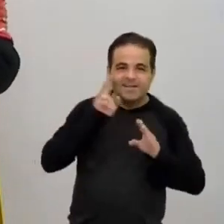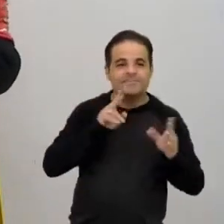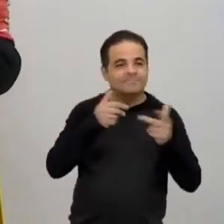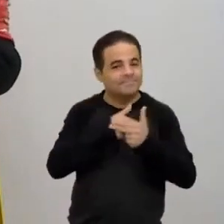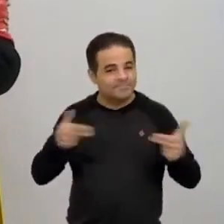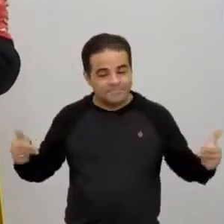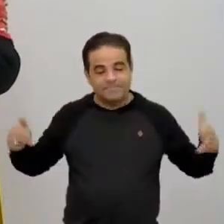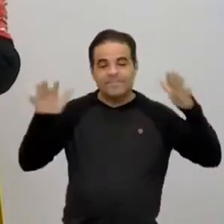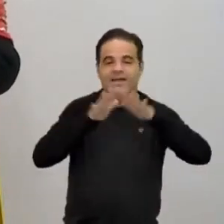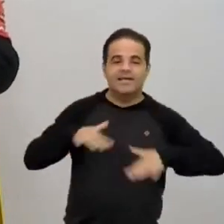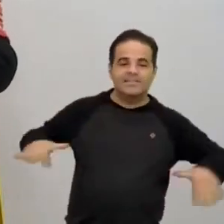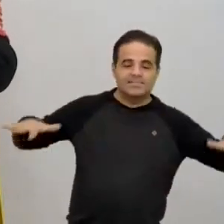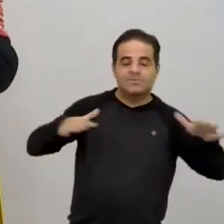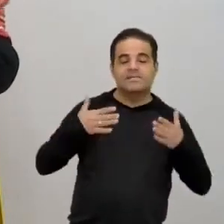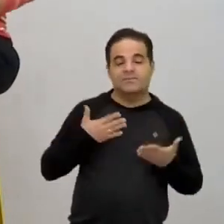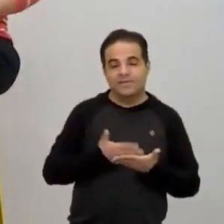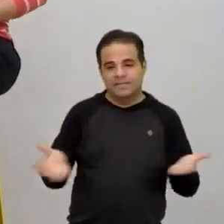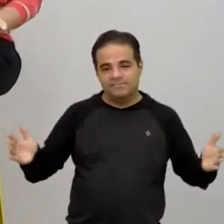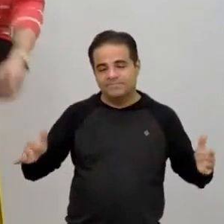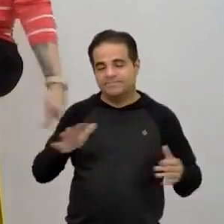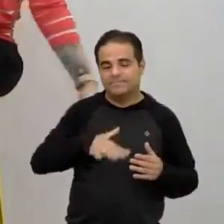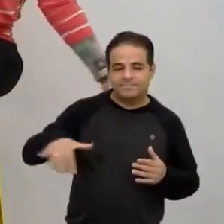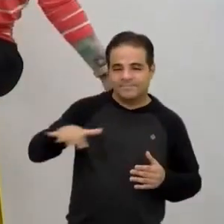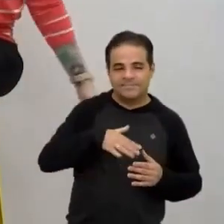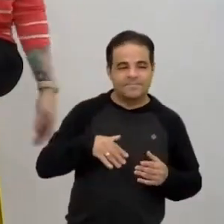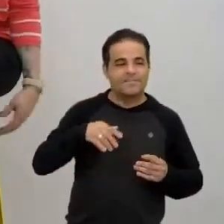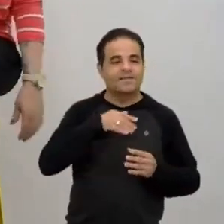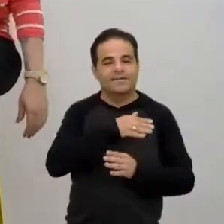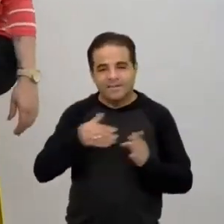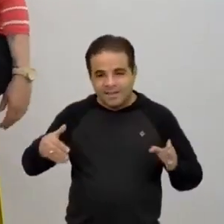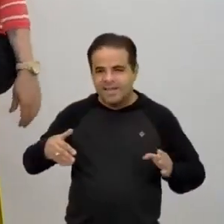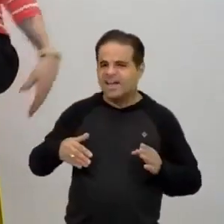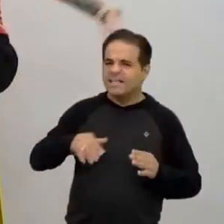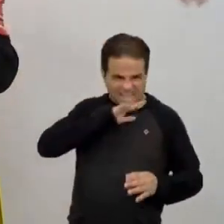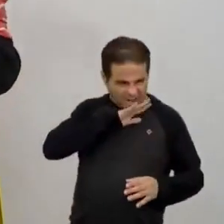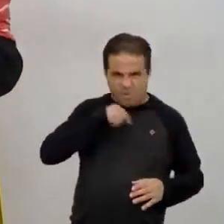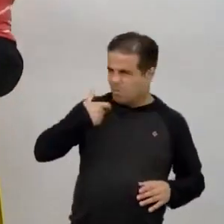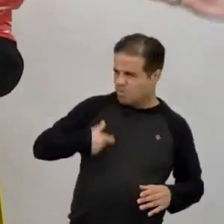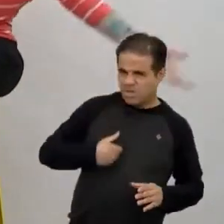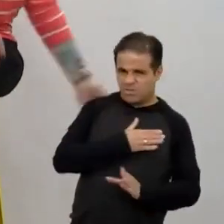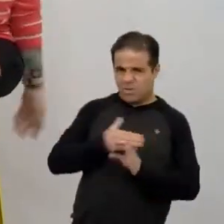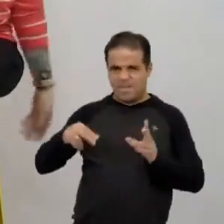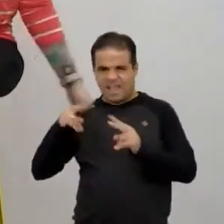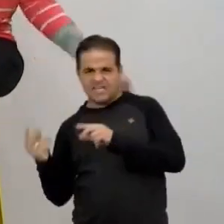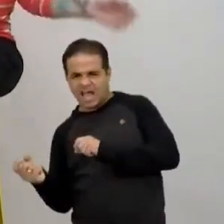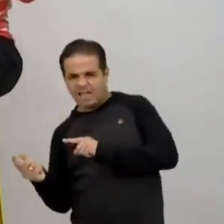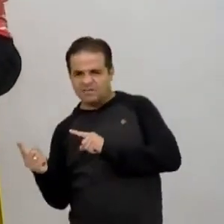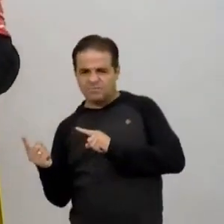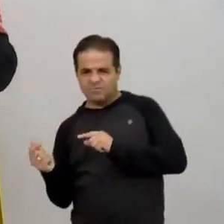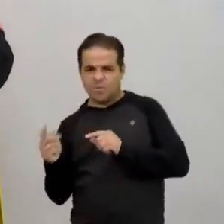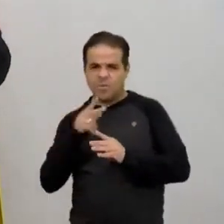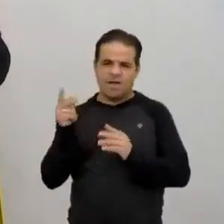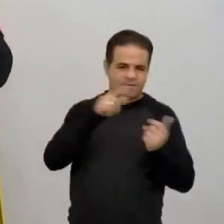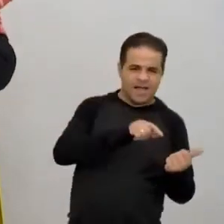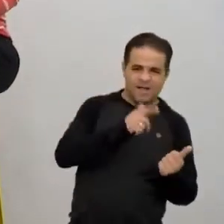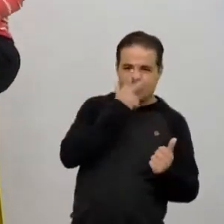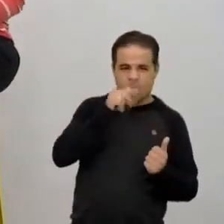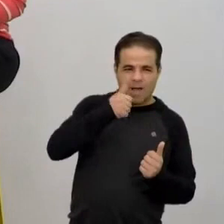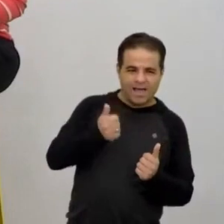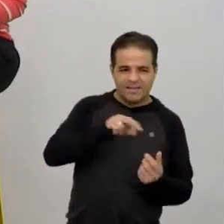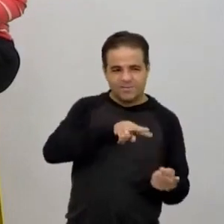vai brigar. Eu tô mandando uma mensagem aqui. Eu tô metade... Tá ruim assim, Marcelo? Eu tô metade caindo aqui do balcão e metade pra dentro, eu